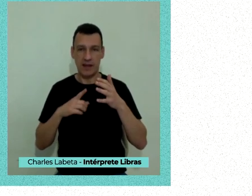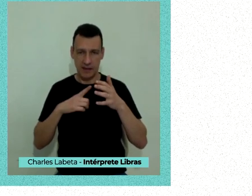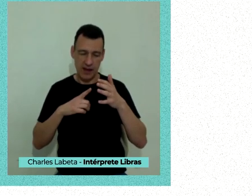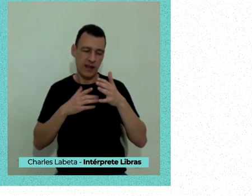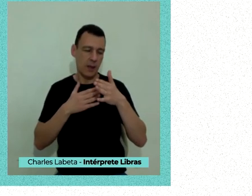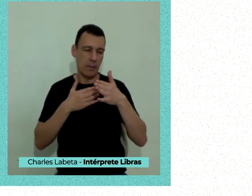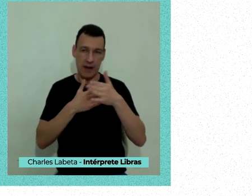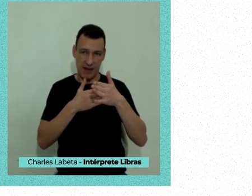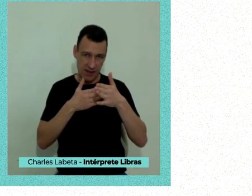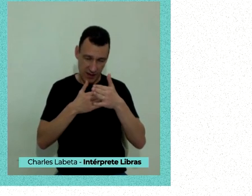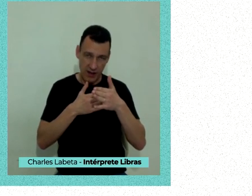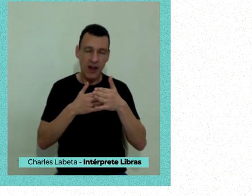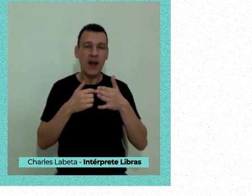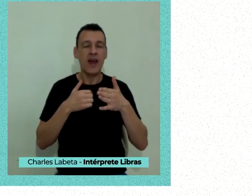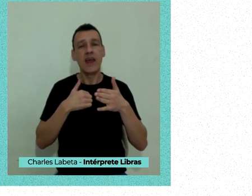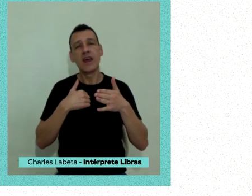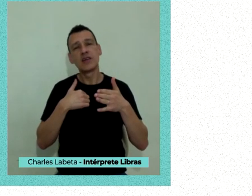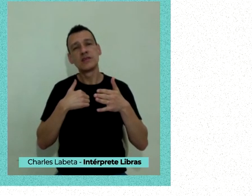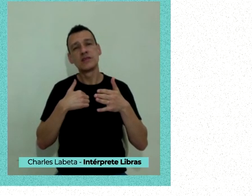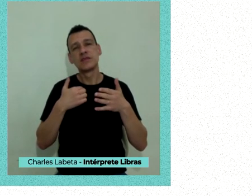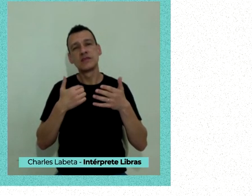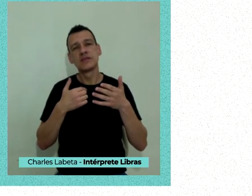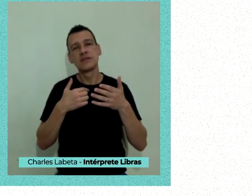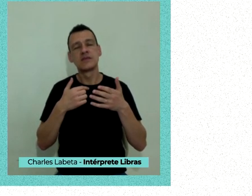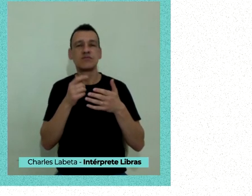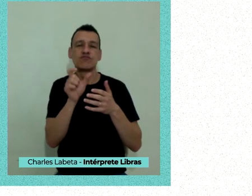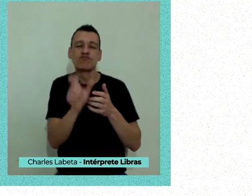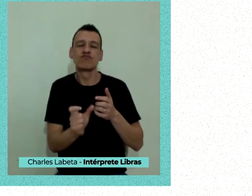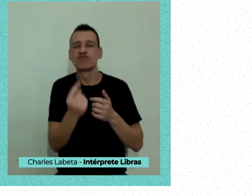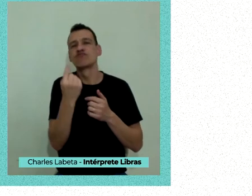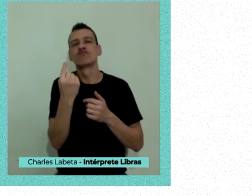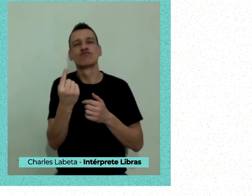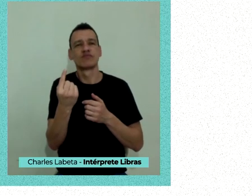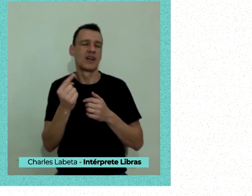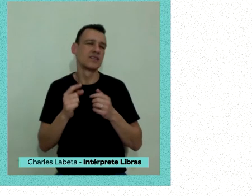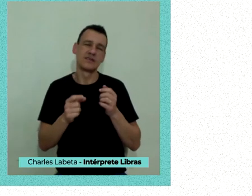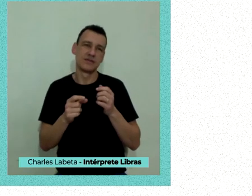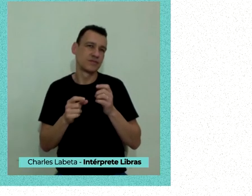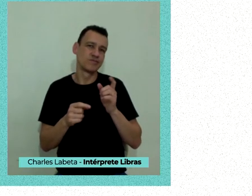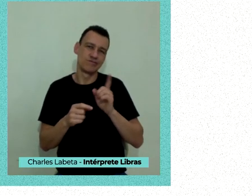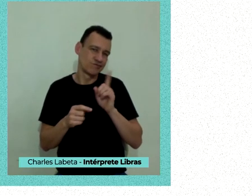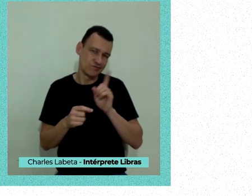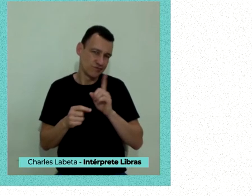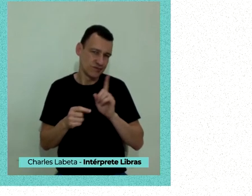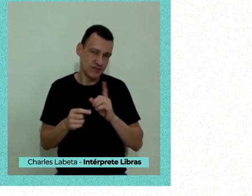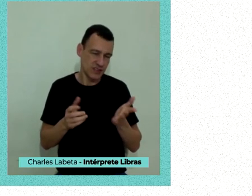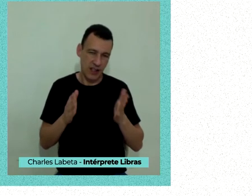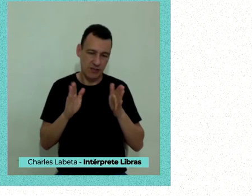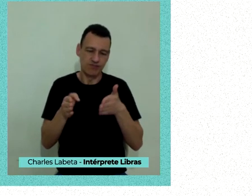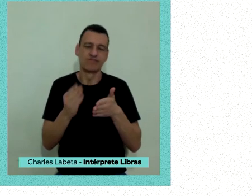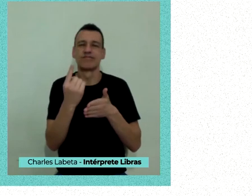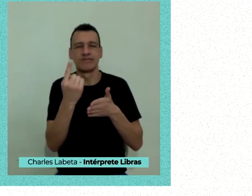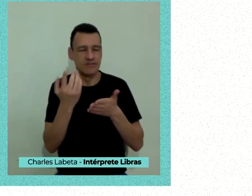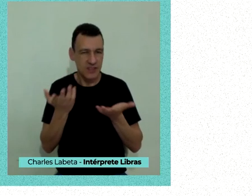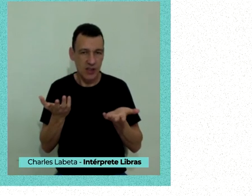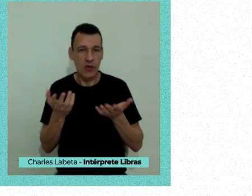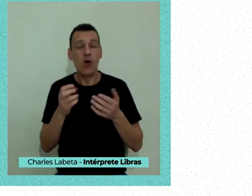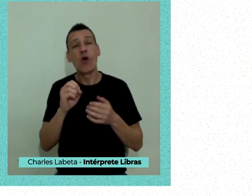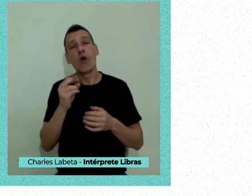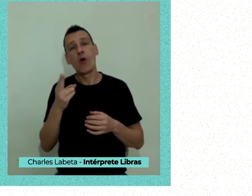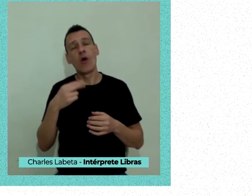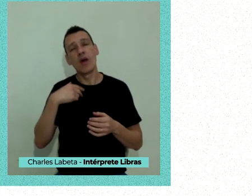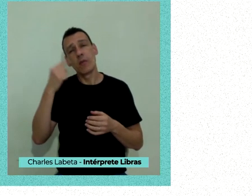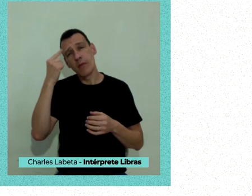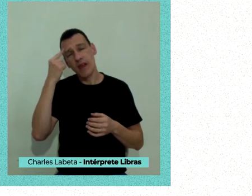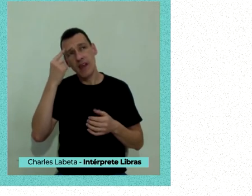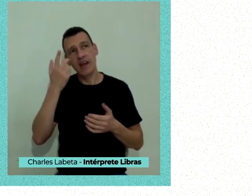exclusão apenas numa perspectiva individual, ou ainda a gente se enganar achando que é apenas uma